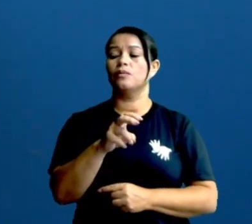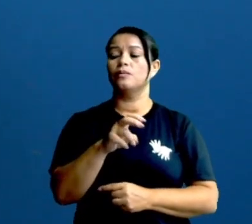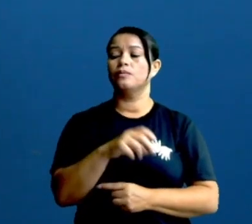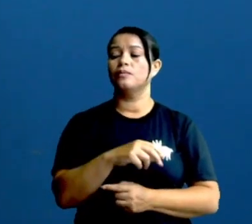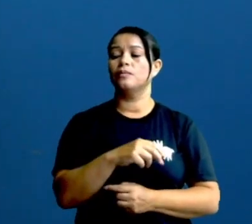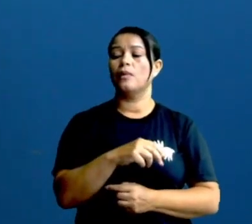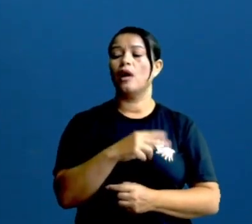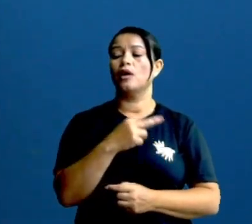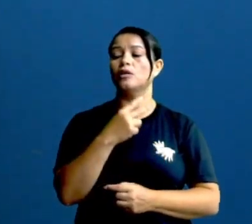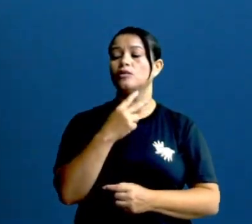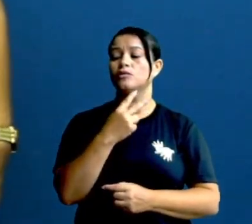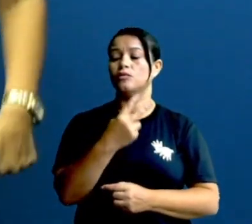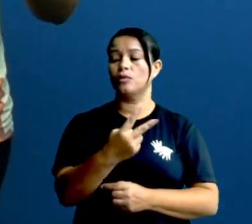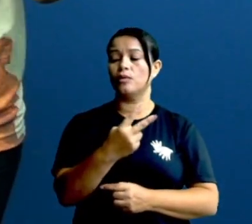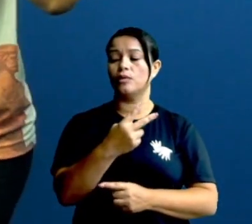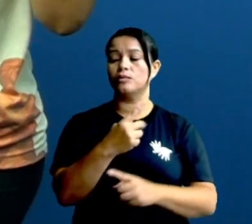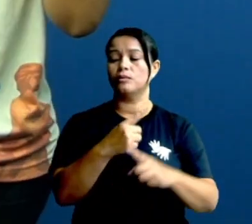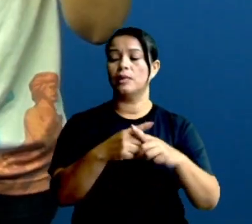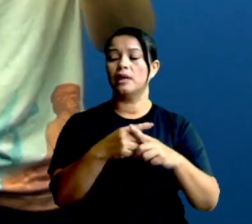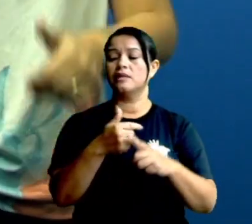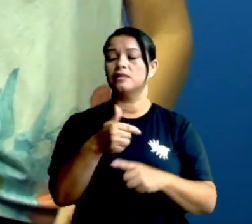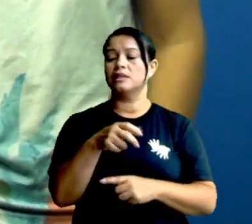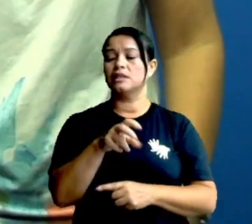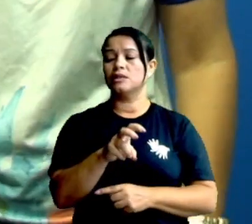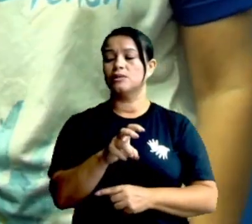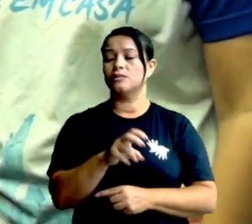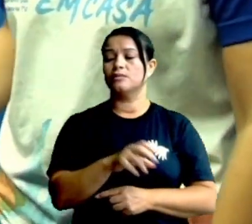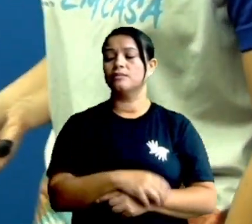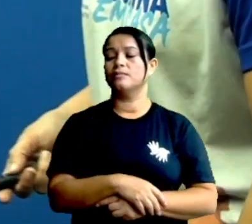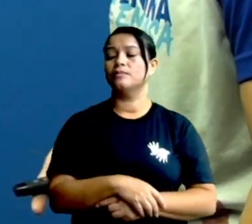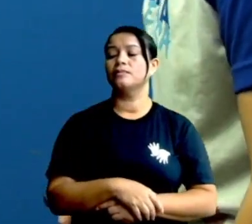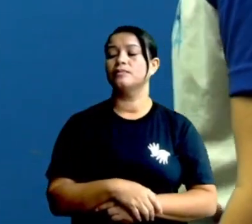né? Mais 25, ok?